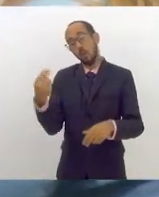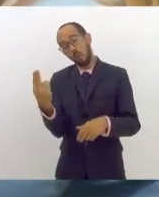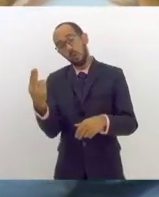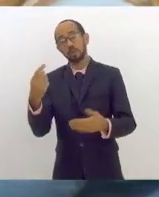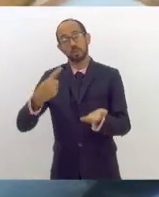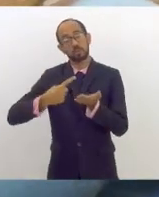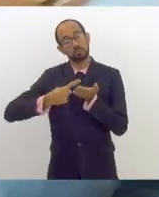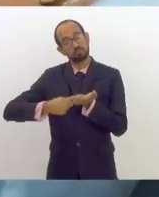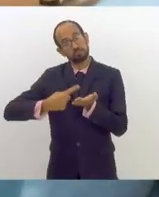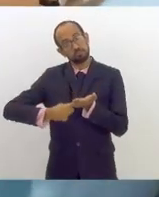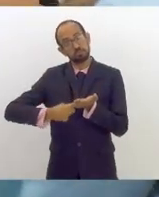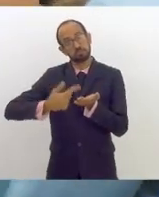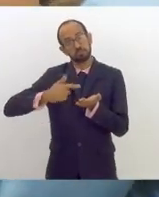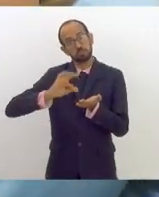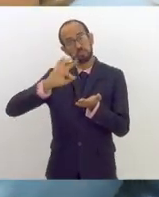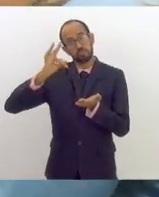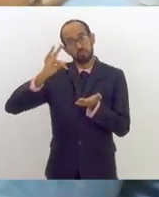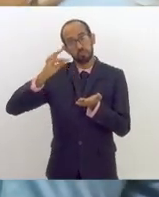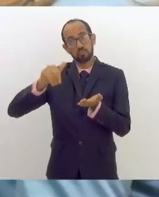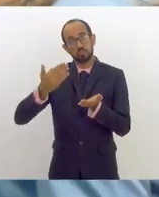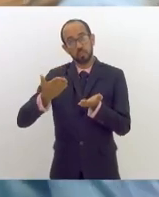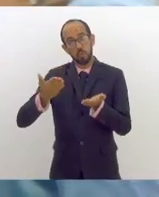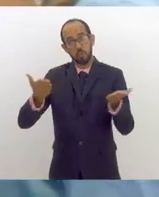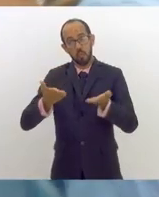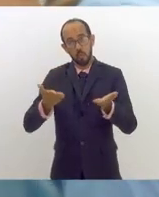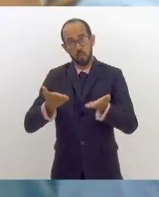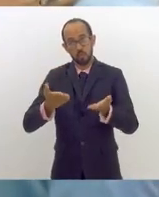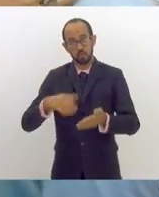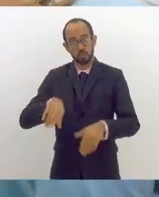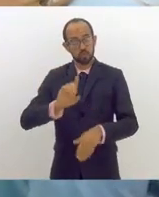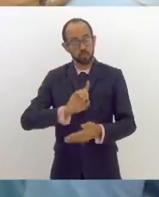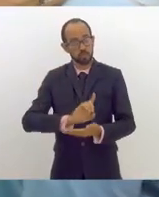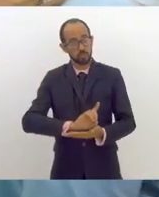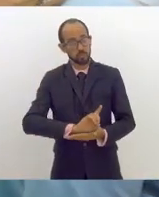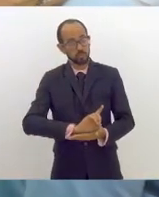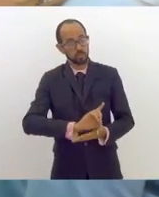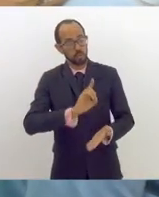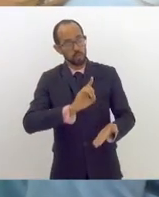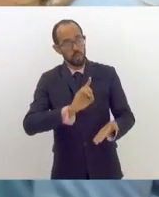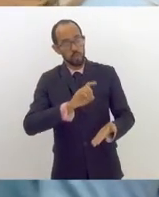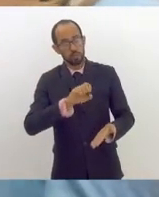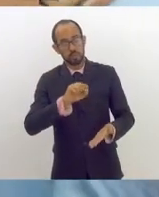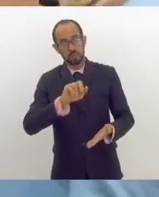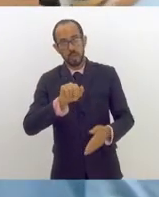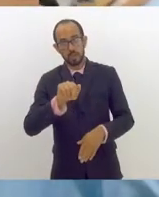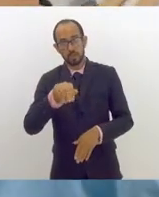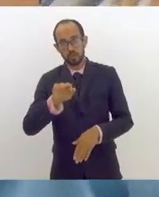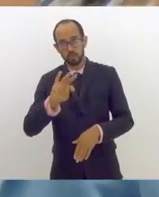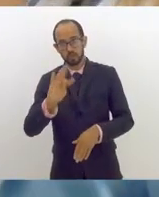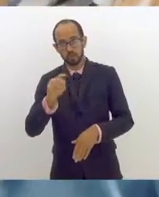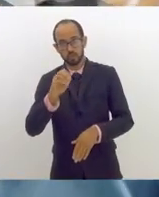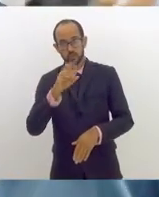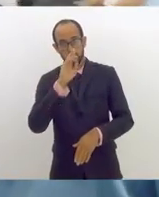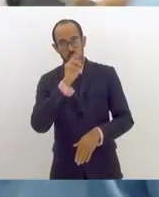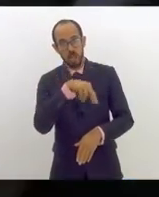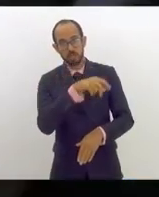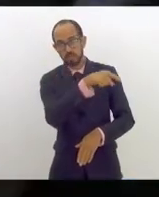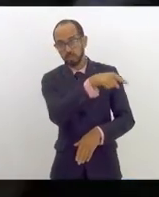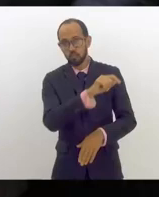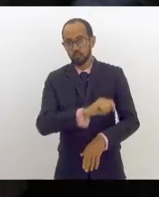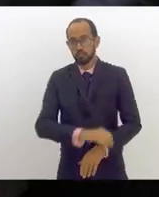futuramente hoje Deputado Doutor Serginho tá com toda a razão